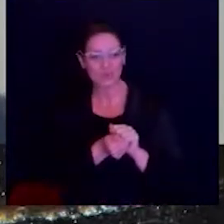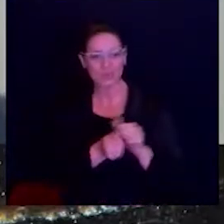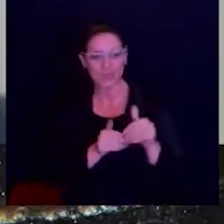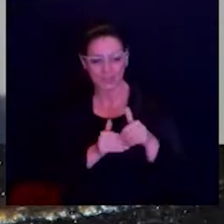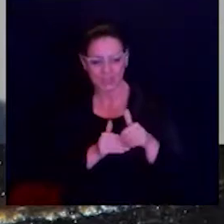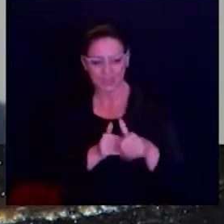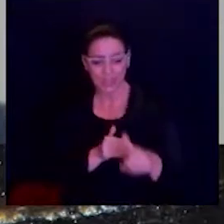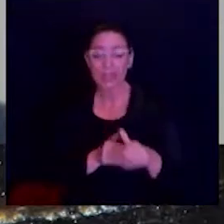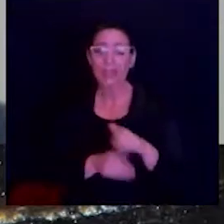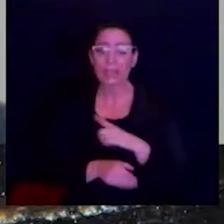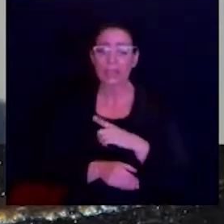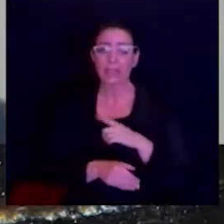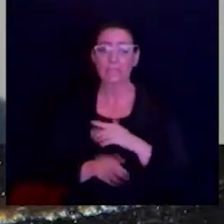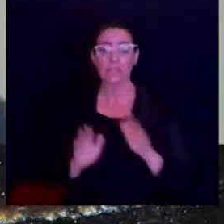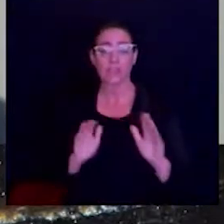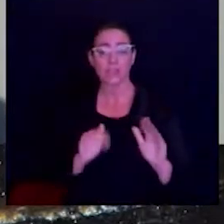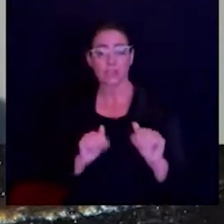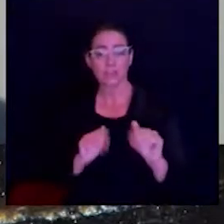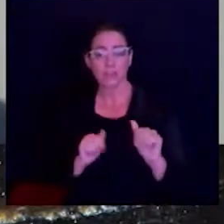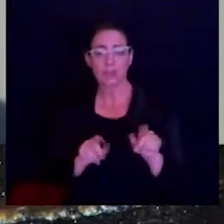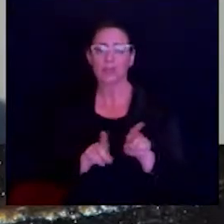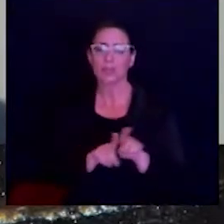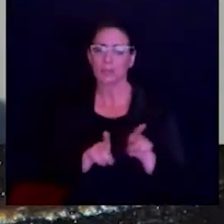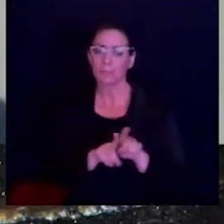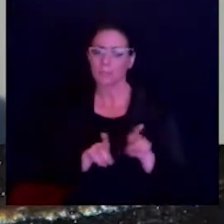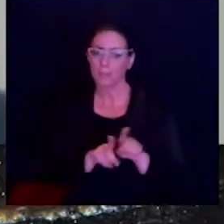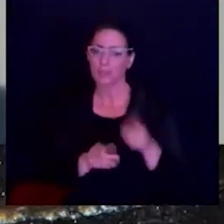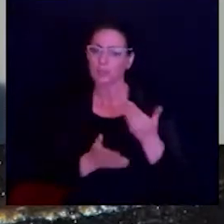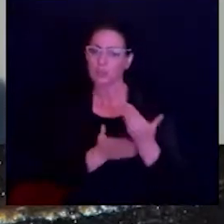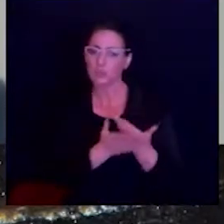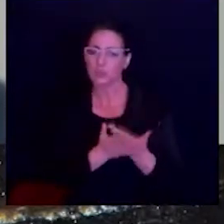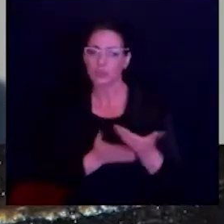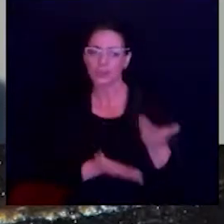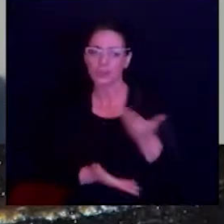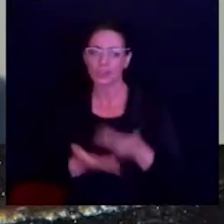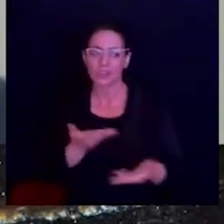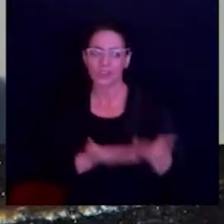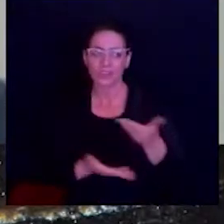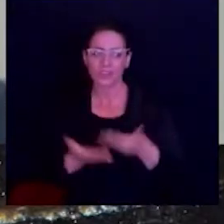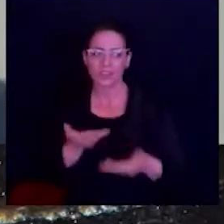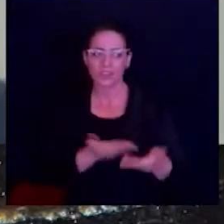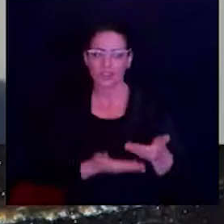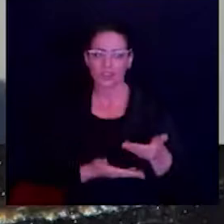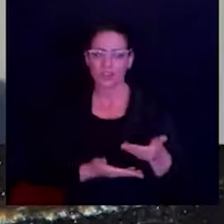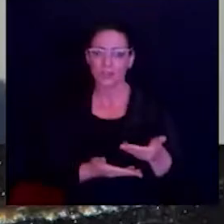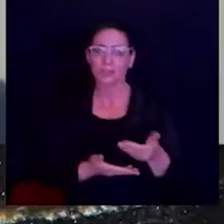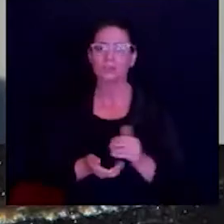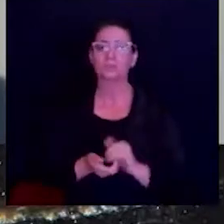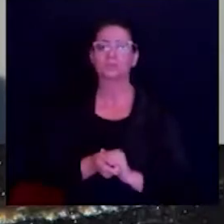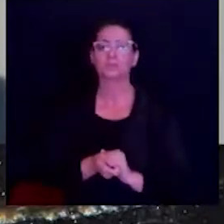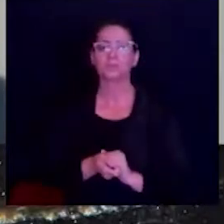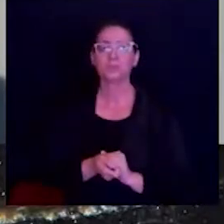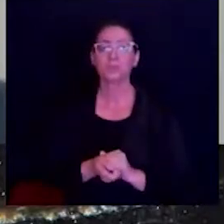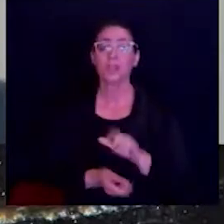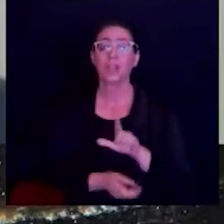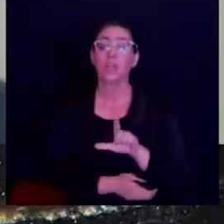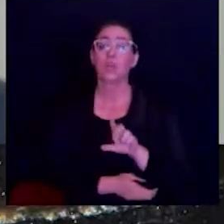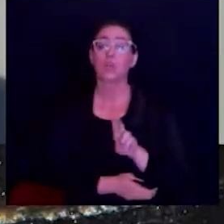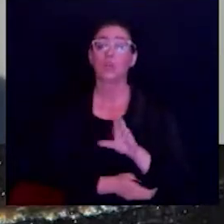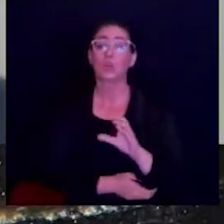na Espanha, nosso intercâmbio pela Universidade La Salle. Ele vai falar de mim. Do Luciano. Do